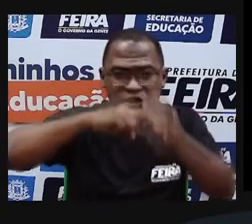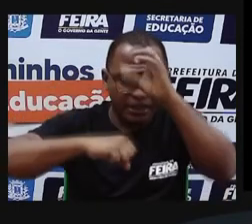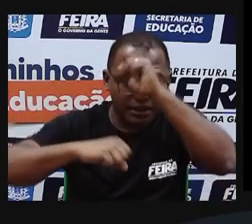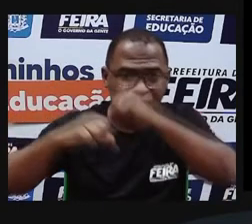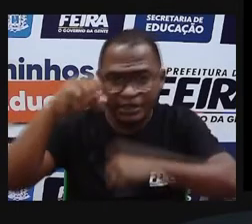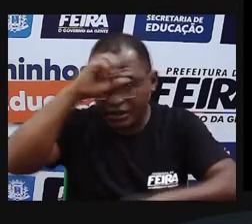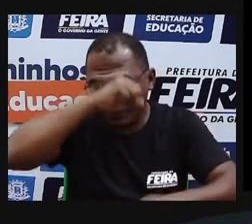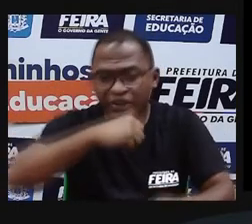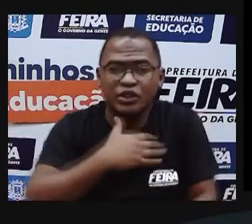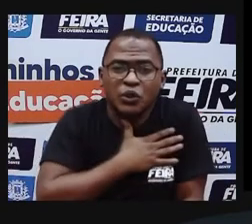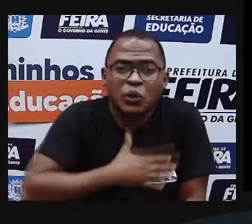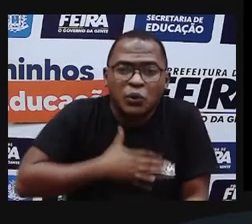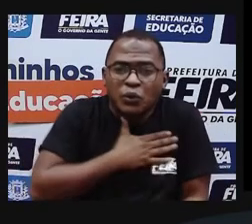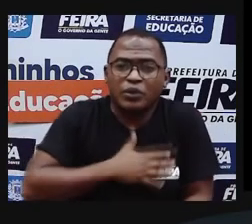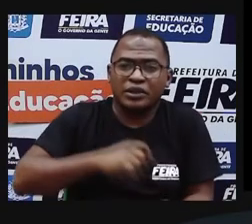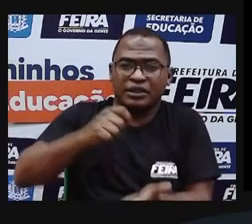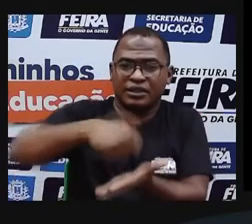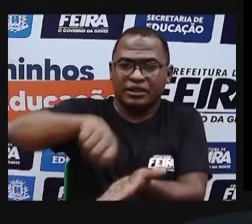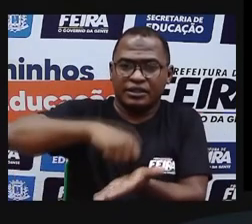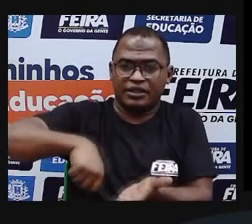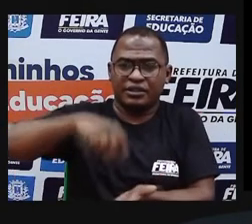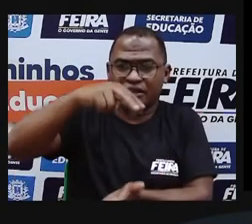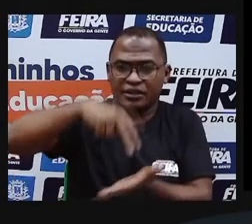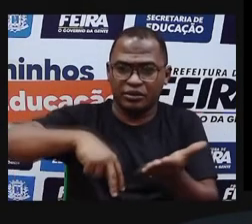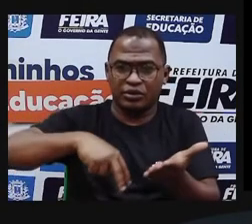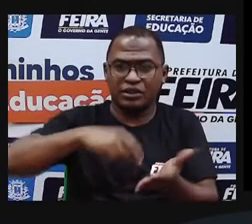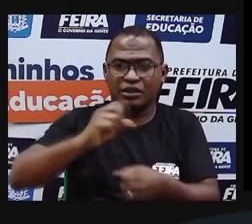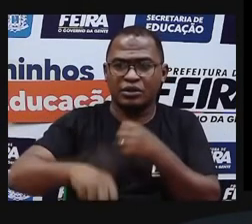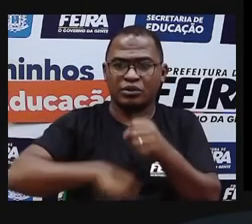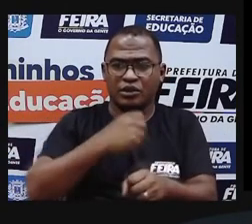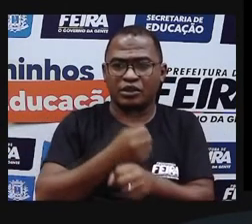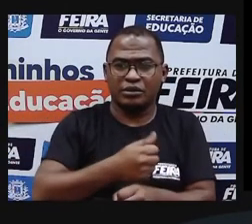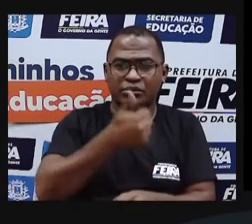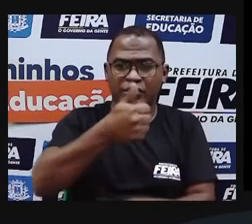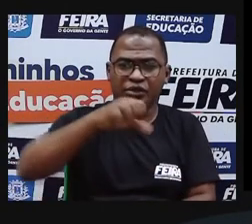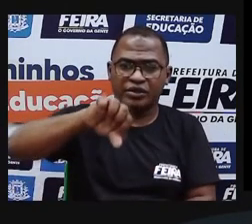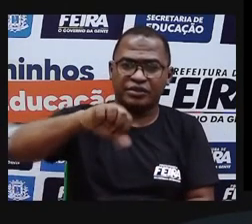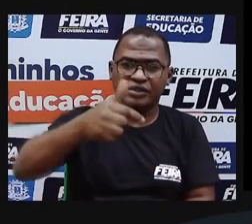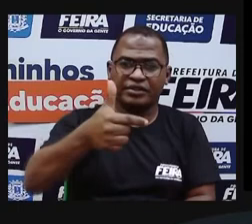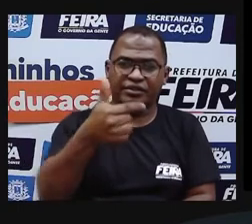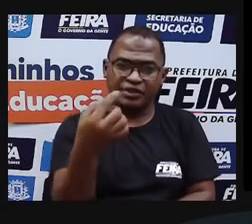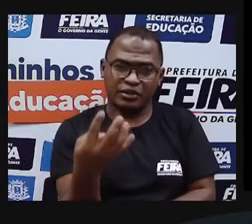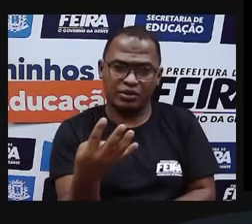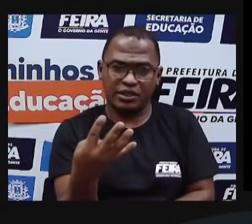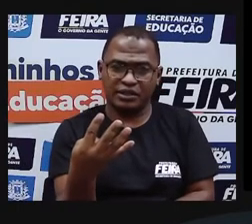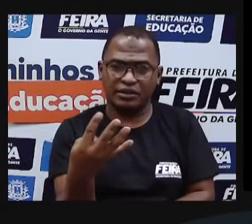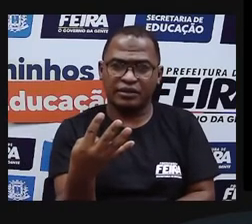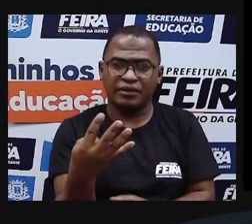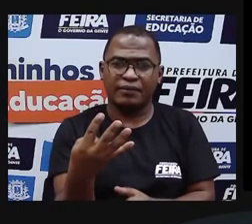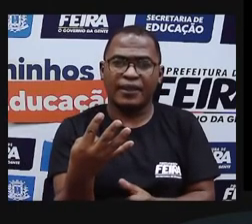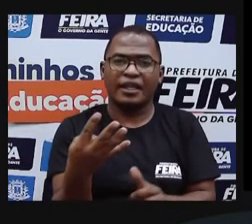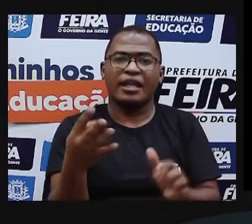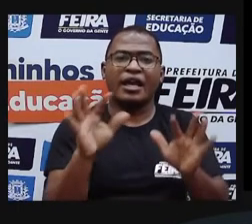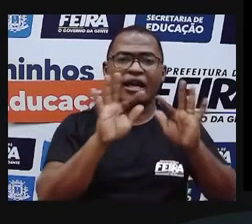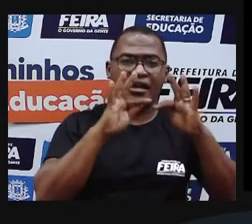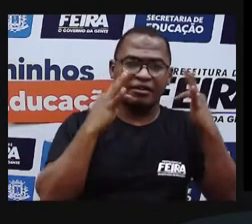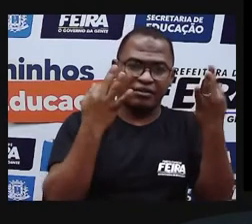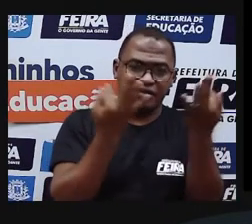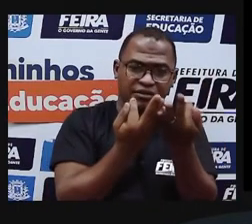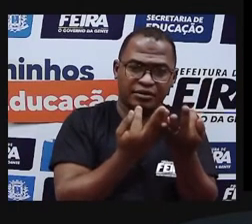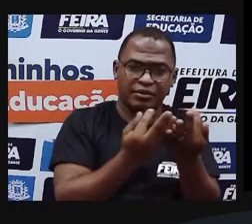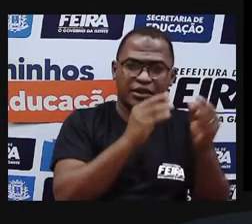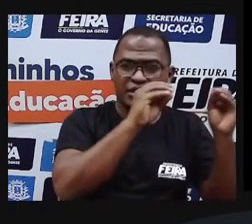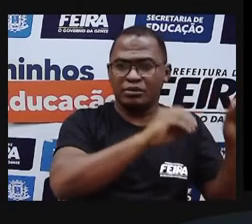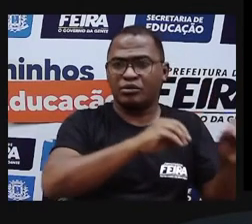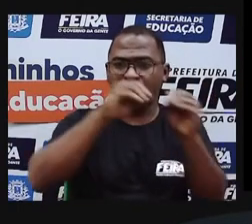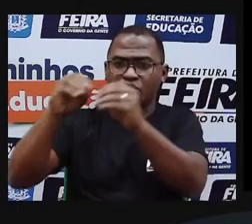escrita. Em 1924, em busca de oportunidade, sua família mudou-se para